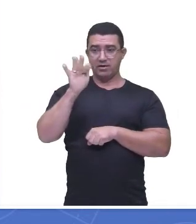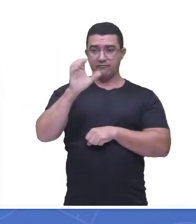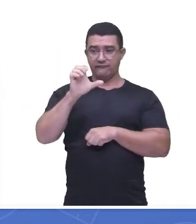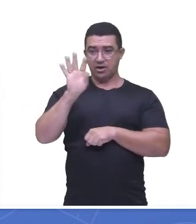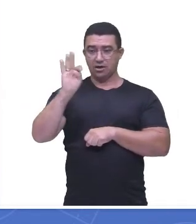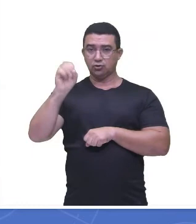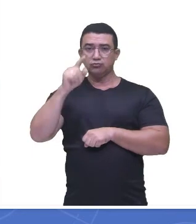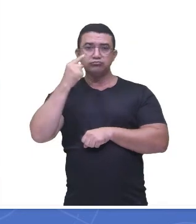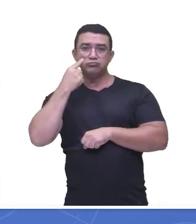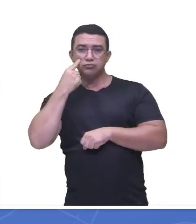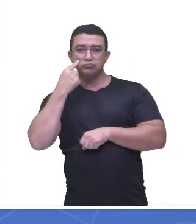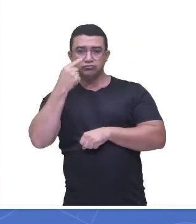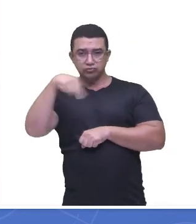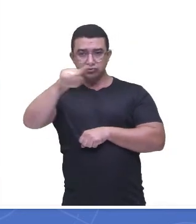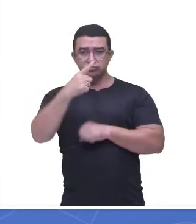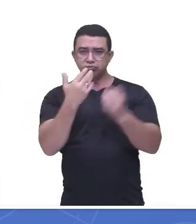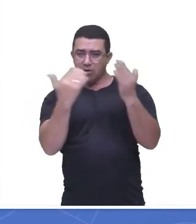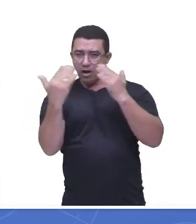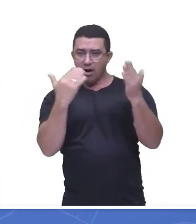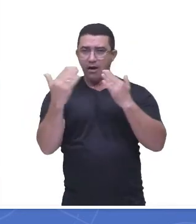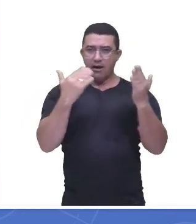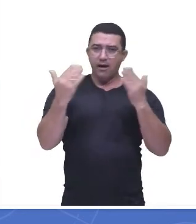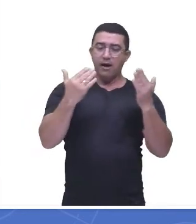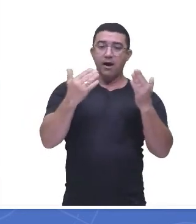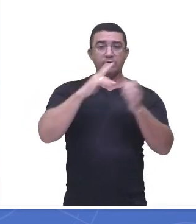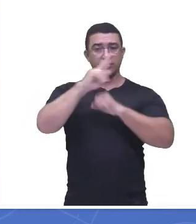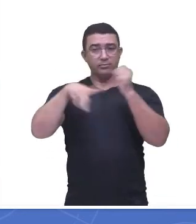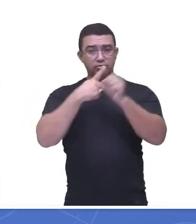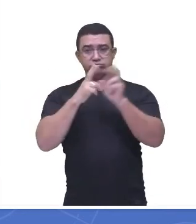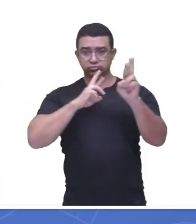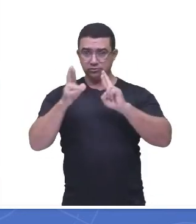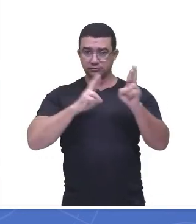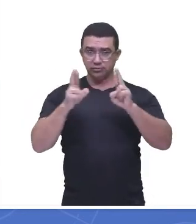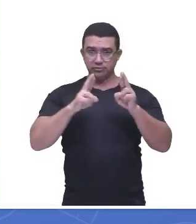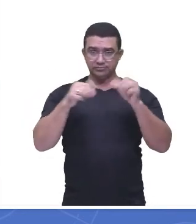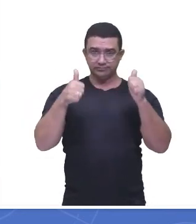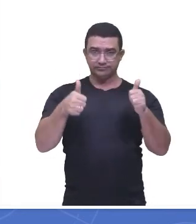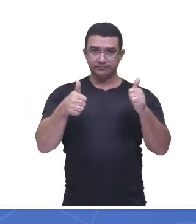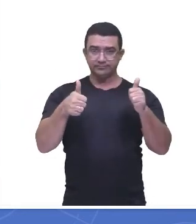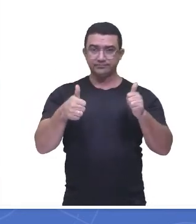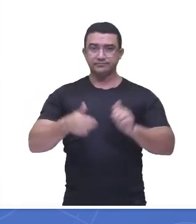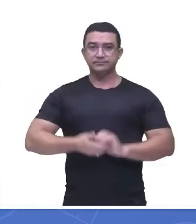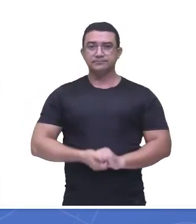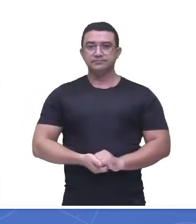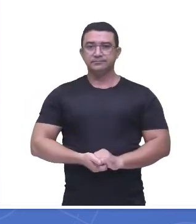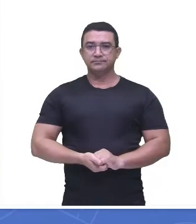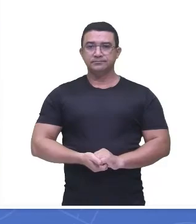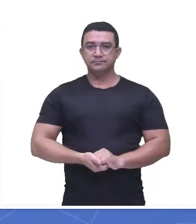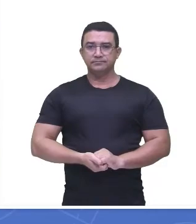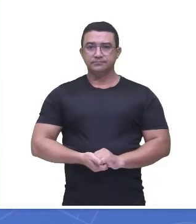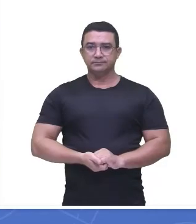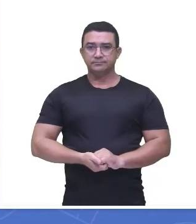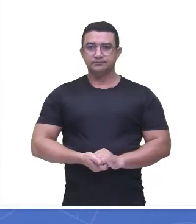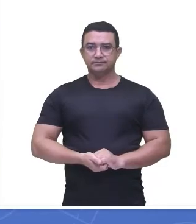vocês mesmos lerem e fazerem a análise. Agora é com vocês, tá?